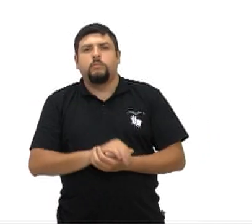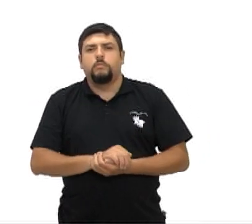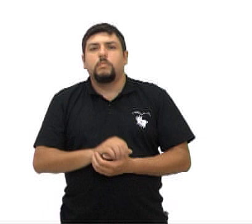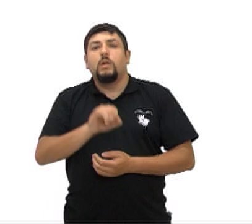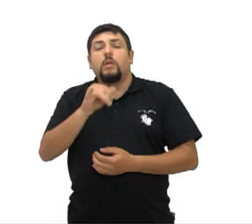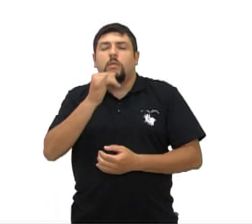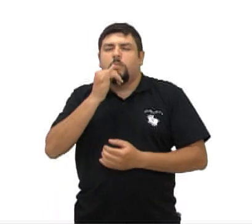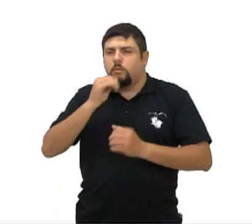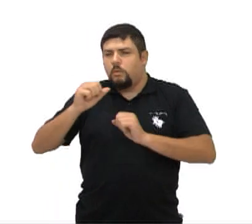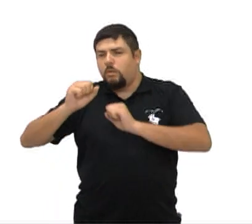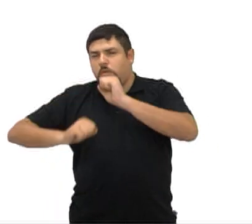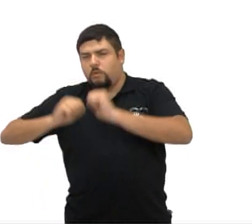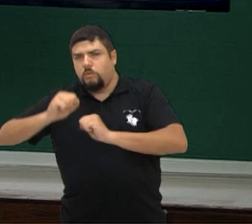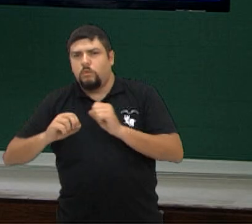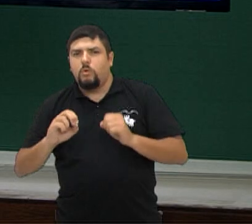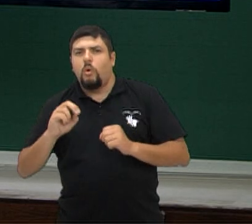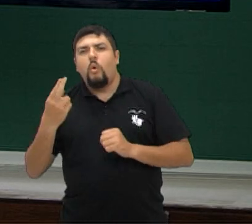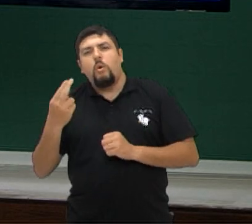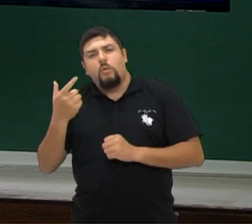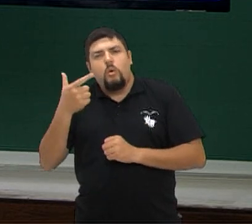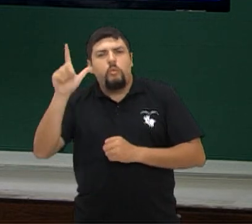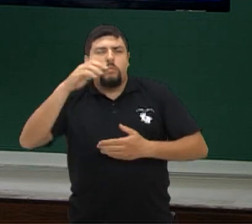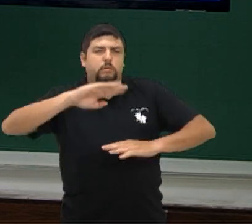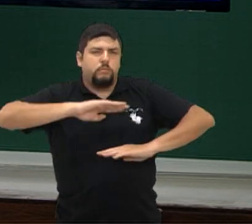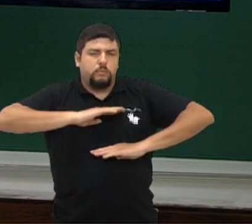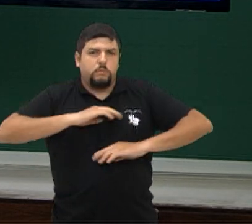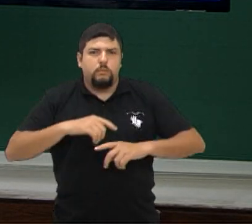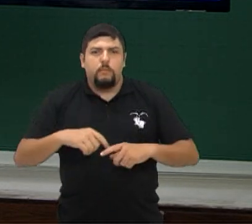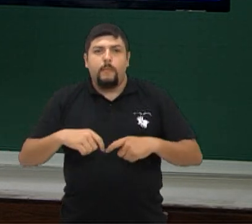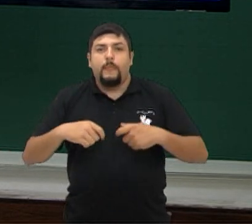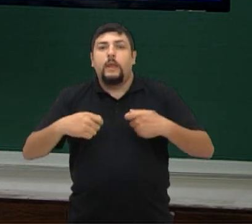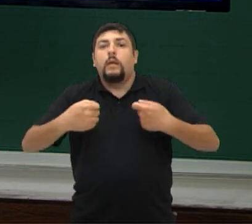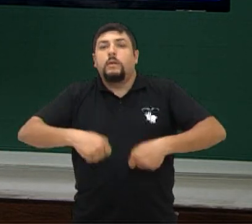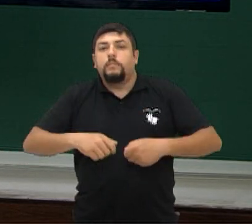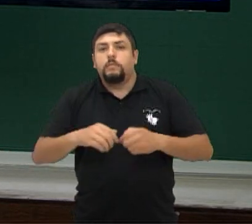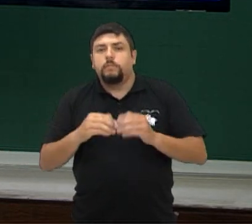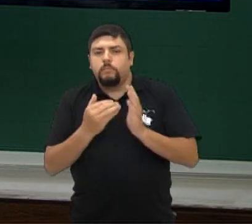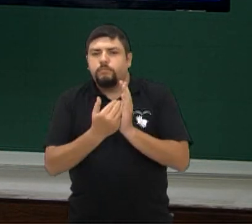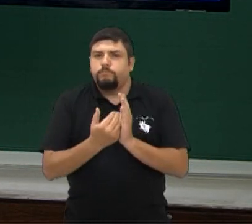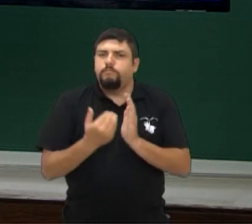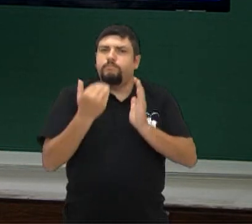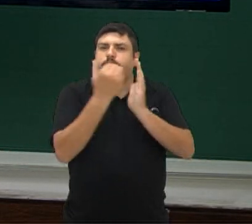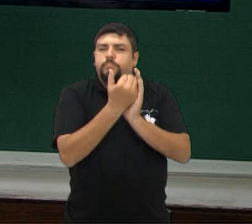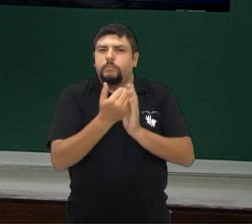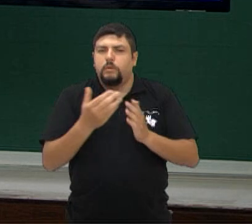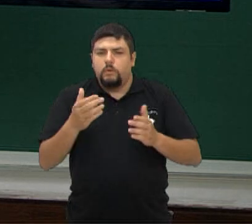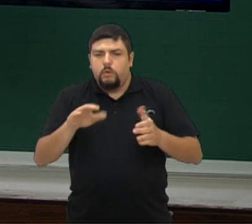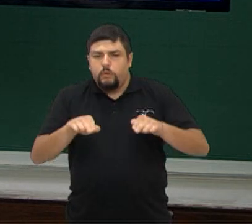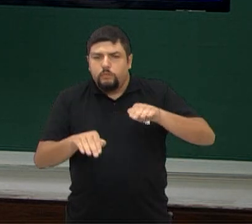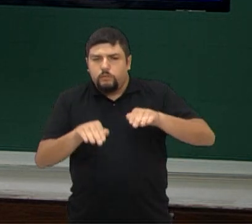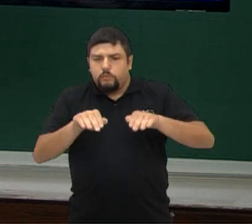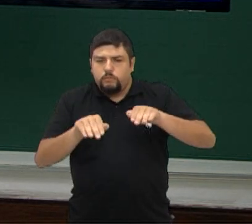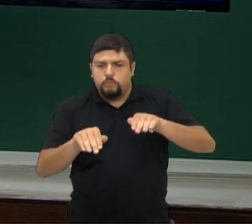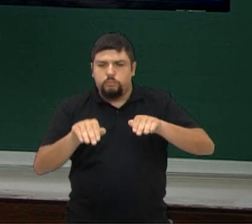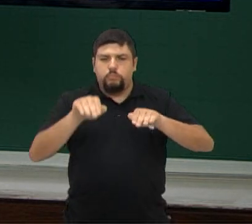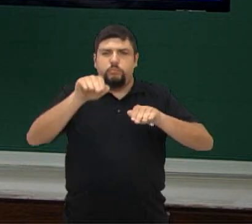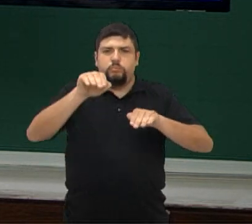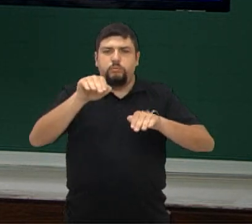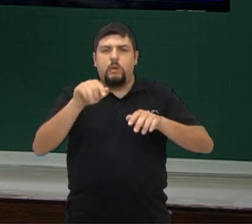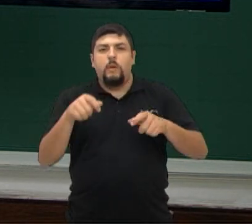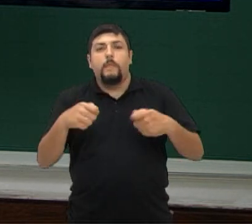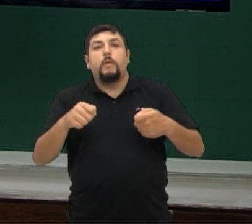indústria ou em outra situação, você precisa aumentar o rendimento de uma reação que está em equilíbrio, a gente pode fazer isso